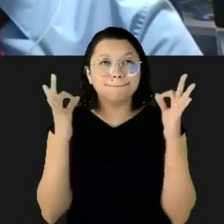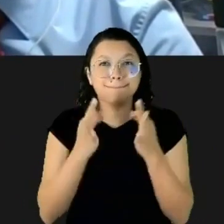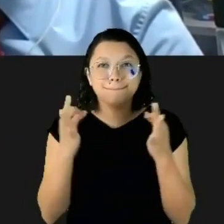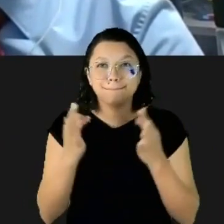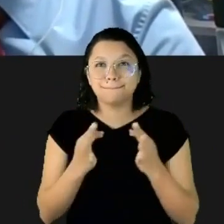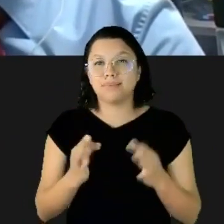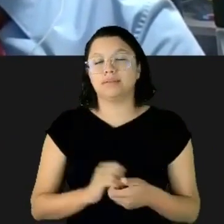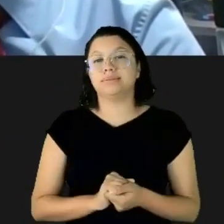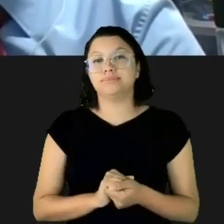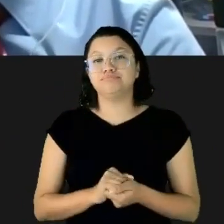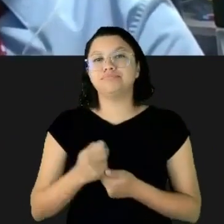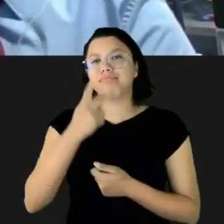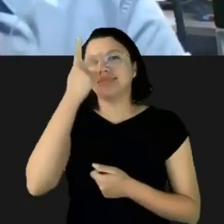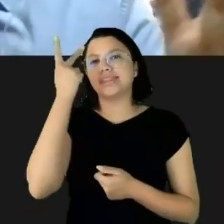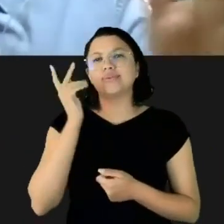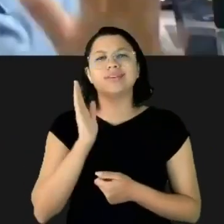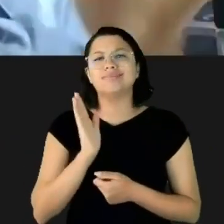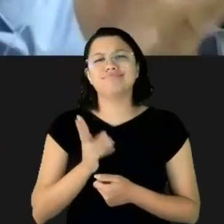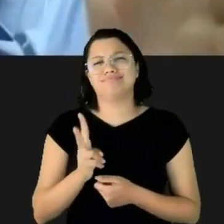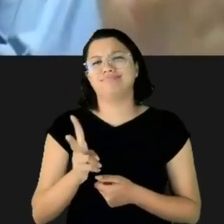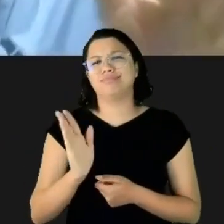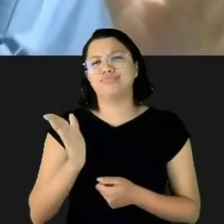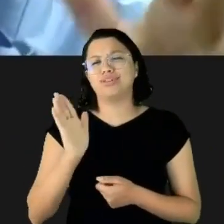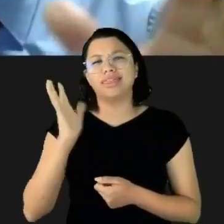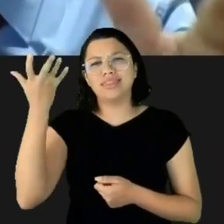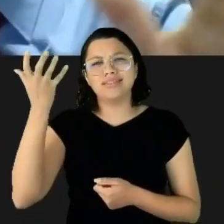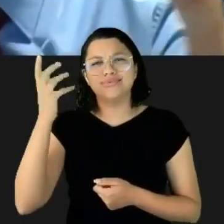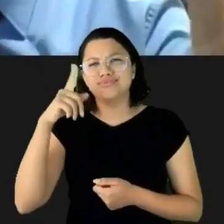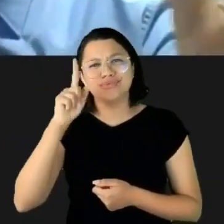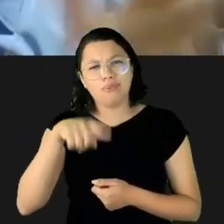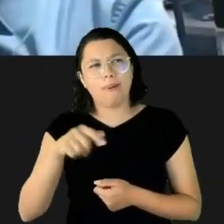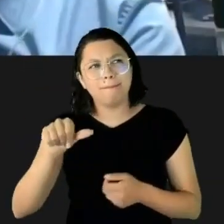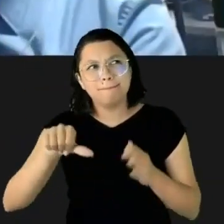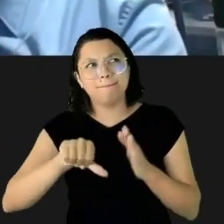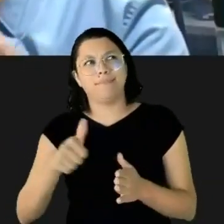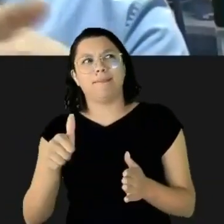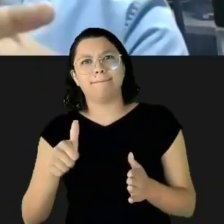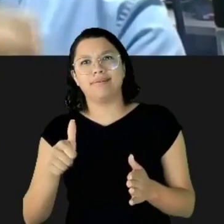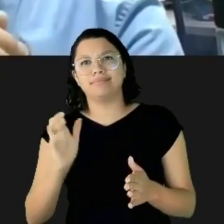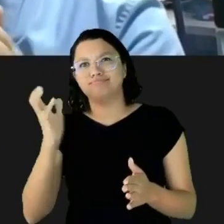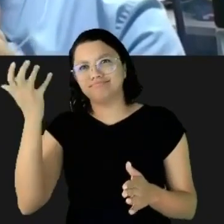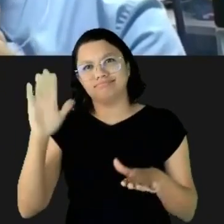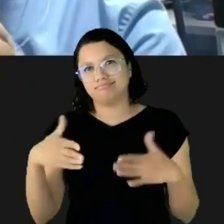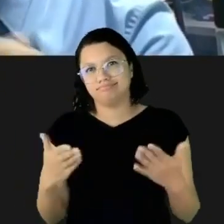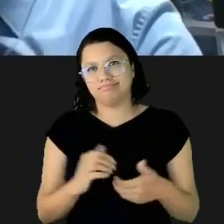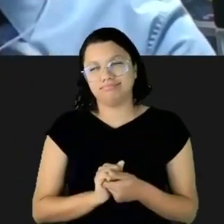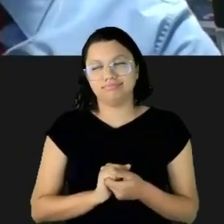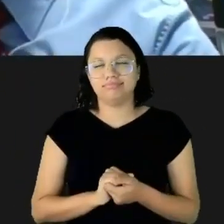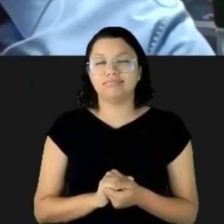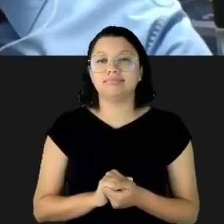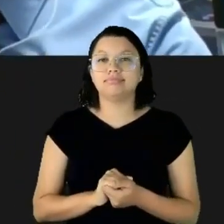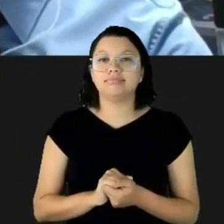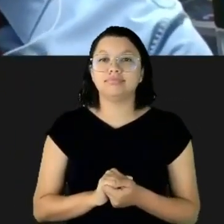excelente alguém sempre já decidiu alguma coisa dificilmente você é o primeiro a decidir